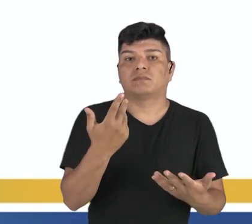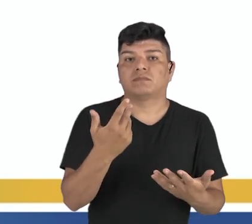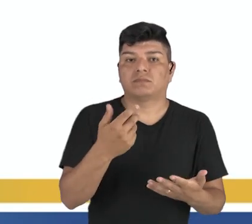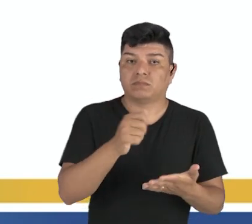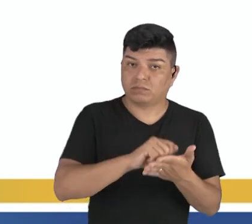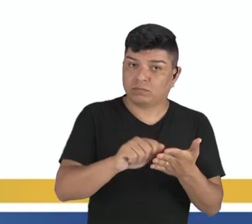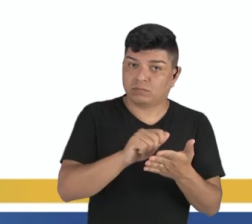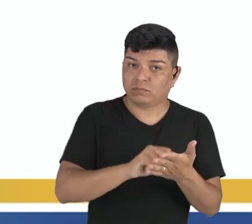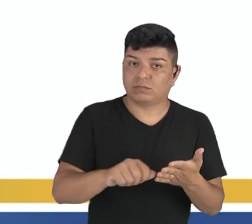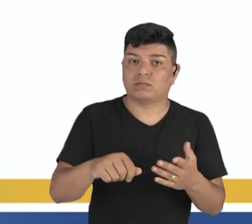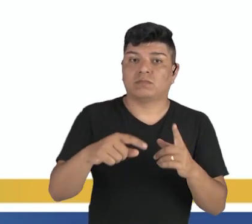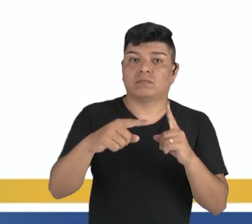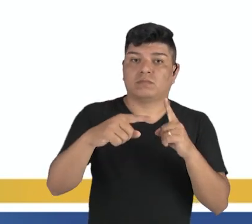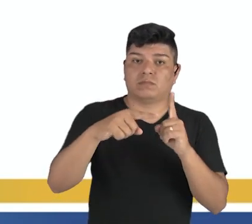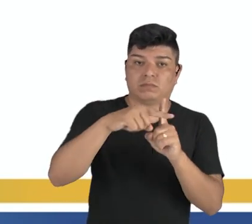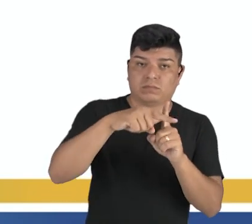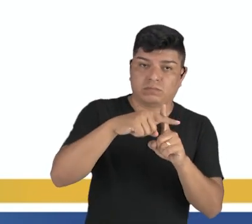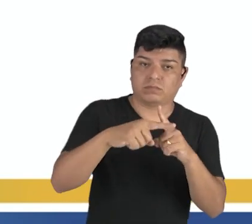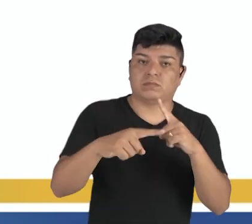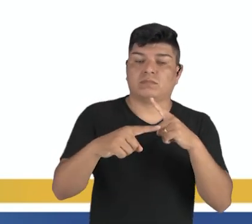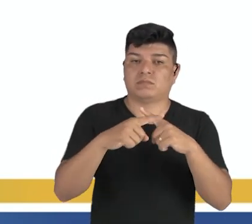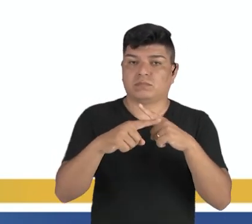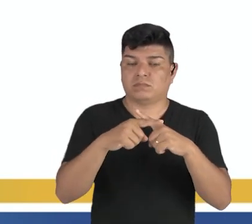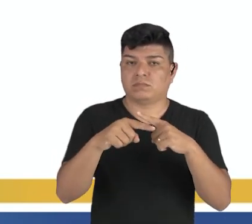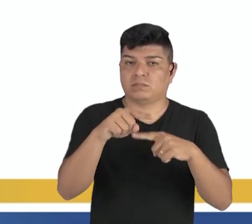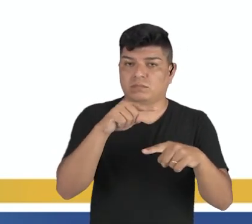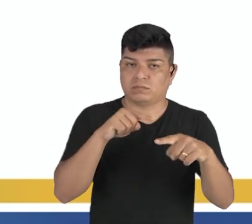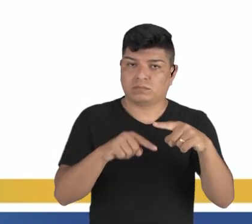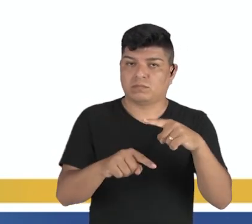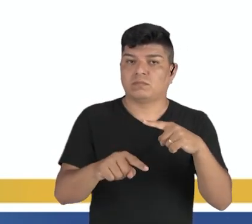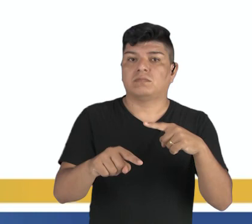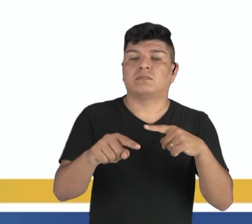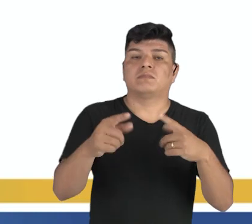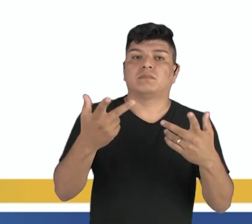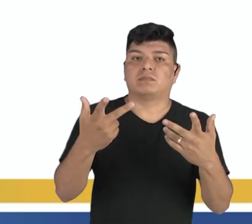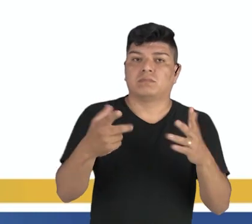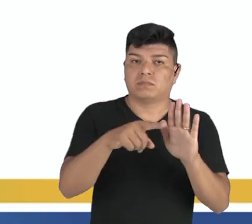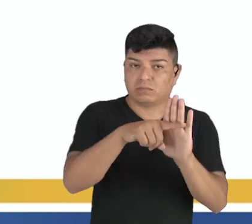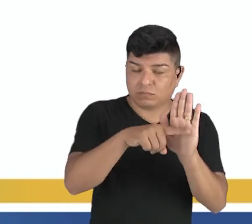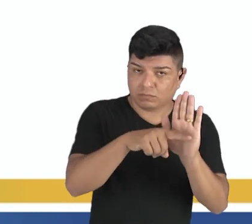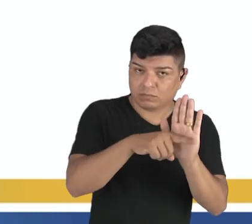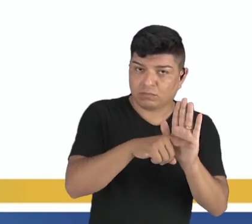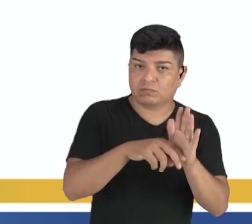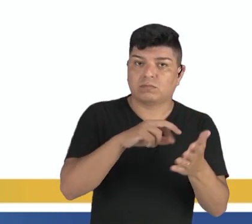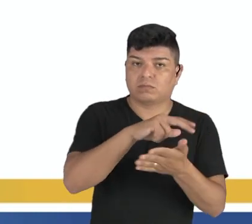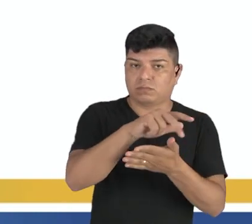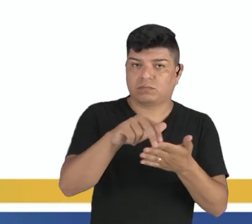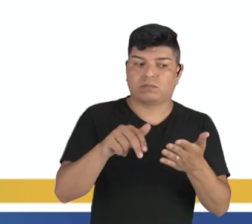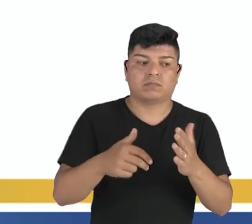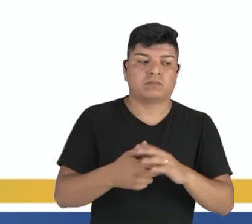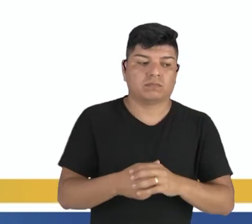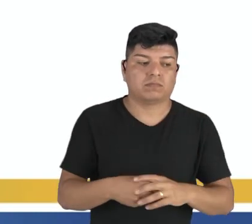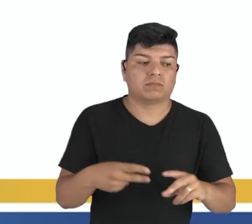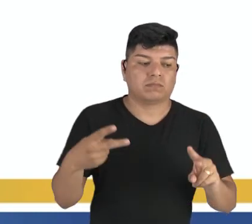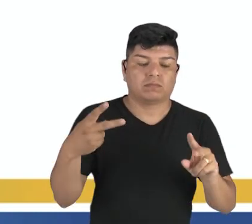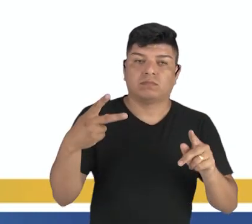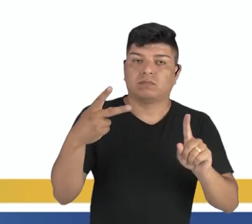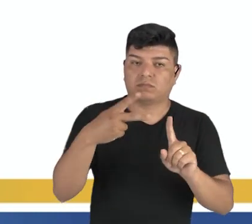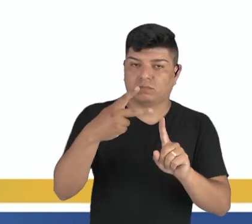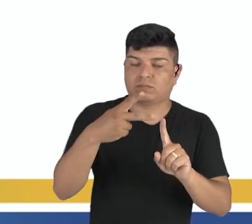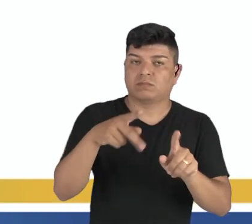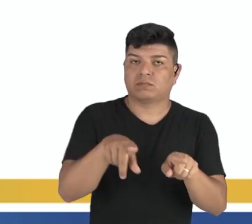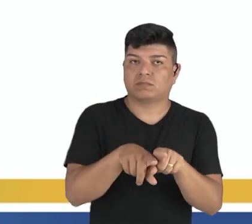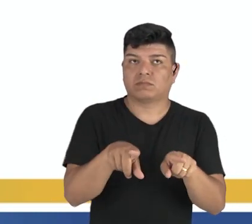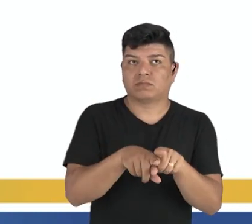nos termos, que é a adição, a subtração, a multiplicação, a divisão, a potenciação e a radiciação. Na situação